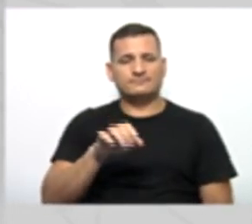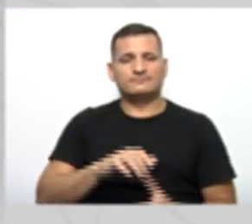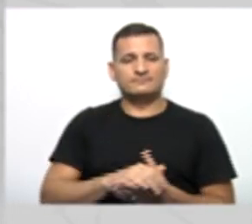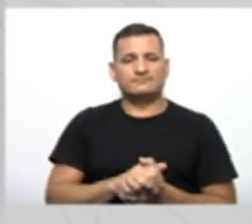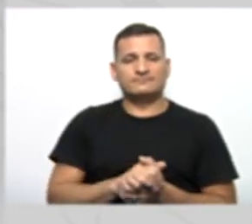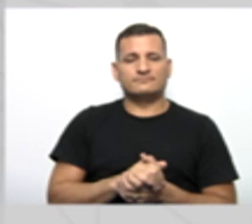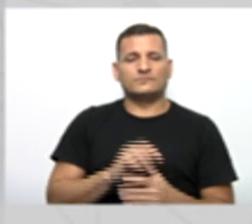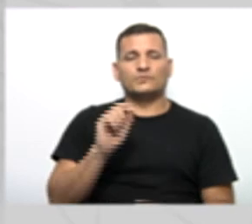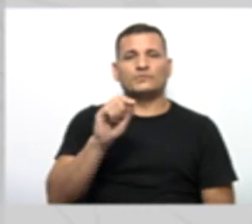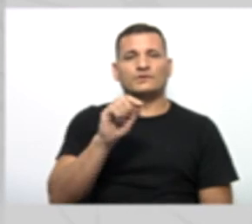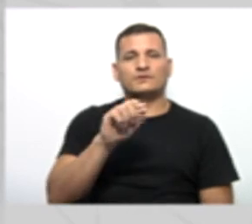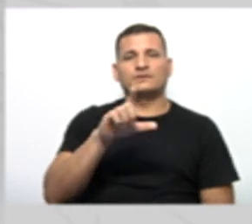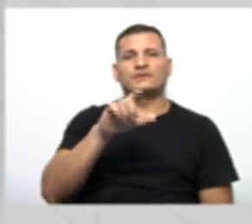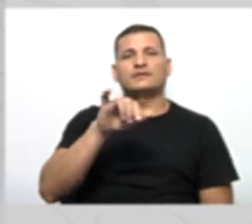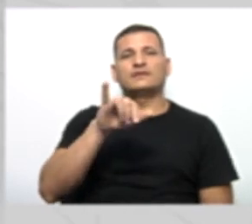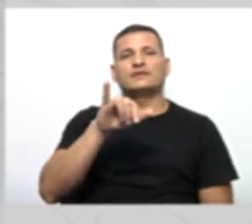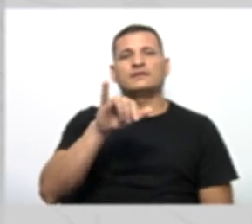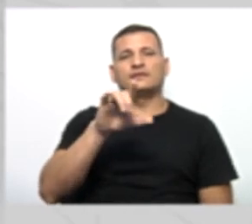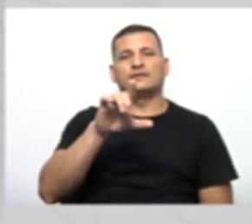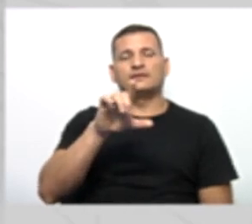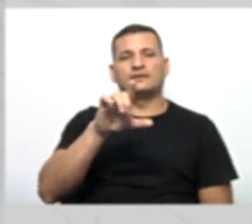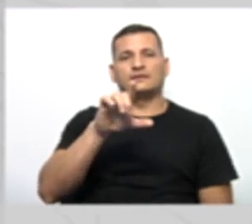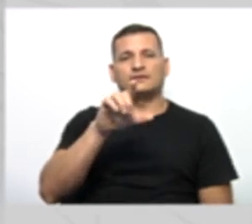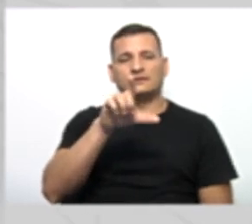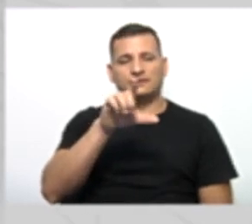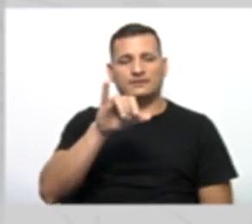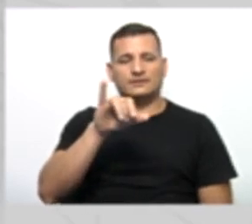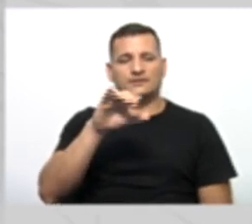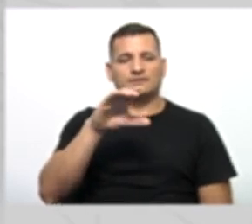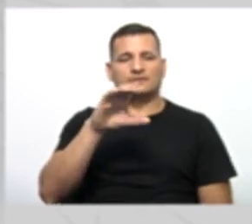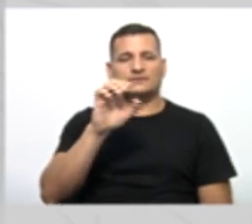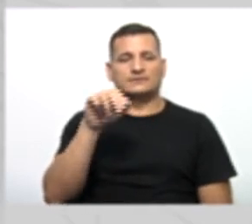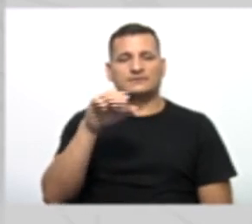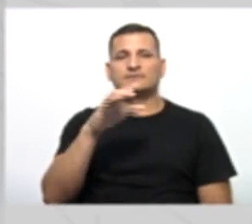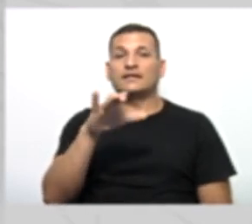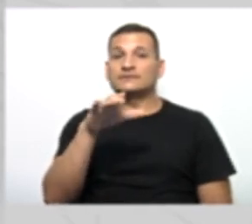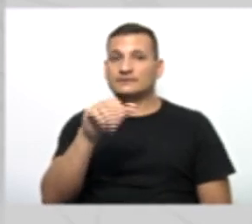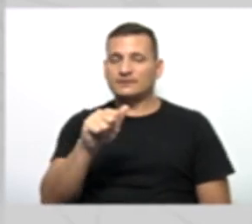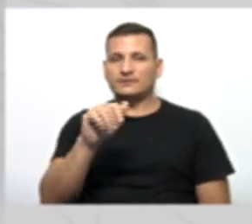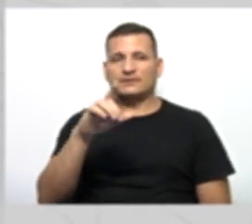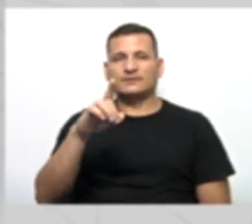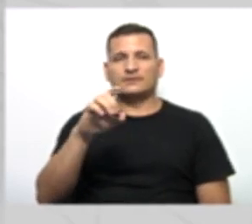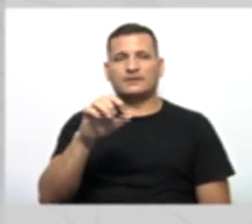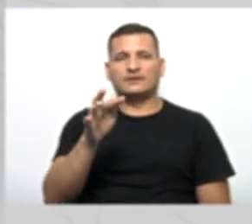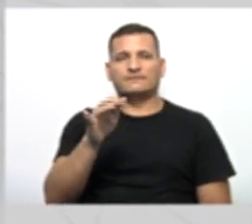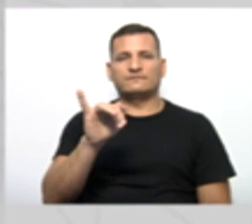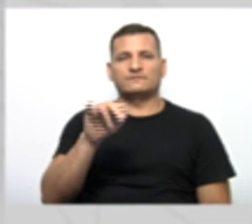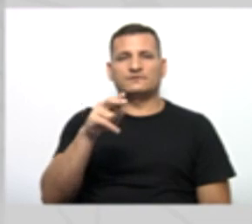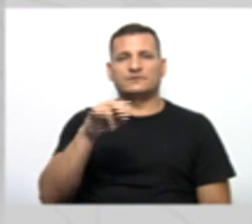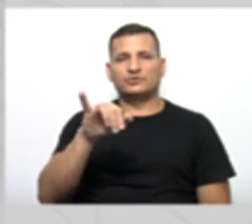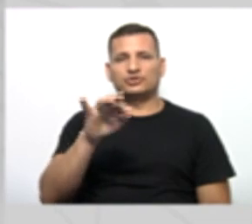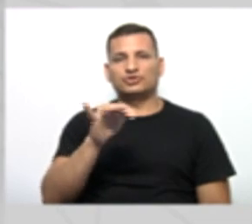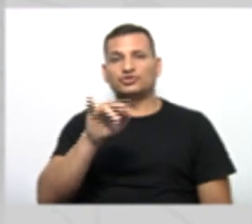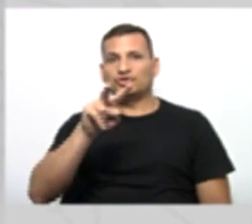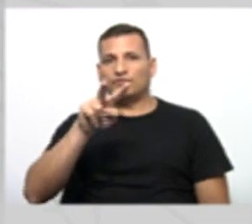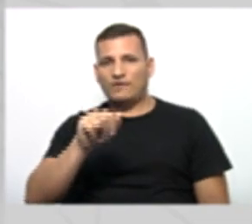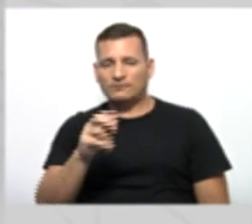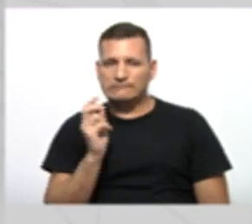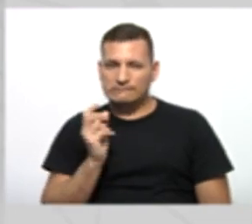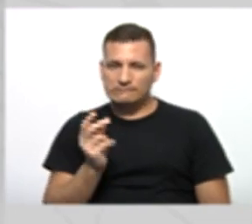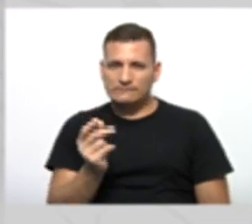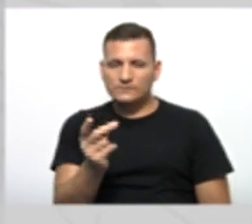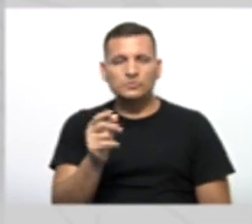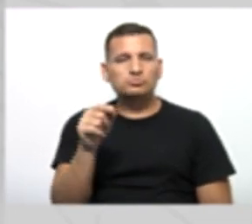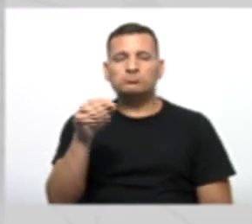definitiva não está correto. Vamos ver, professor, se a resposta dela está correta, se